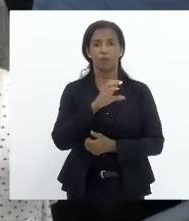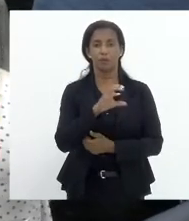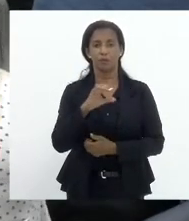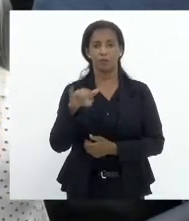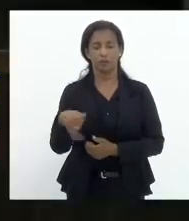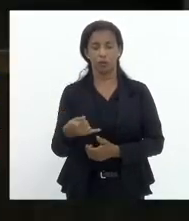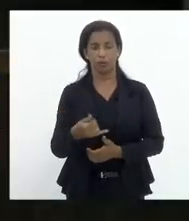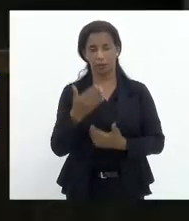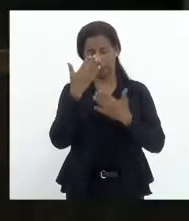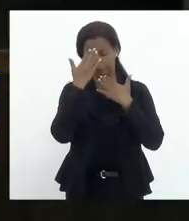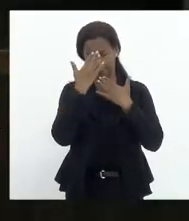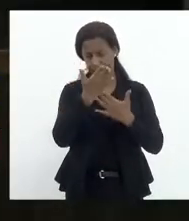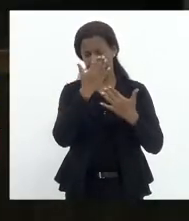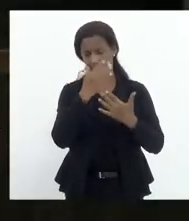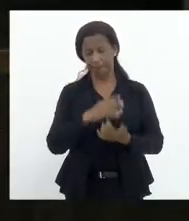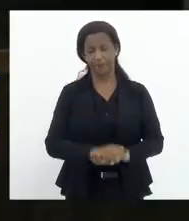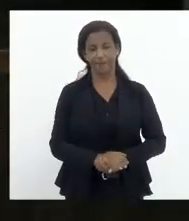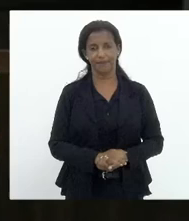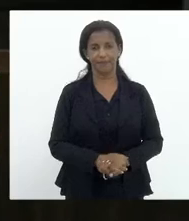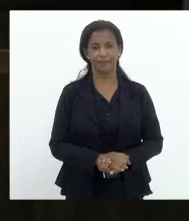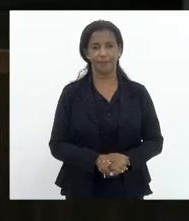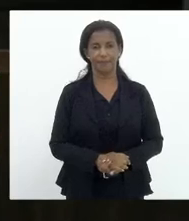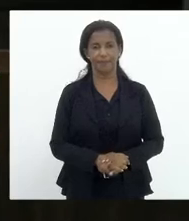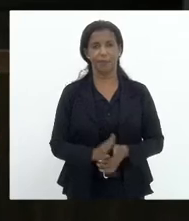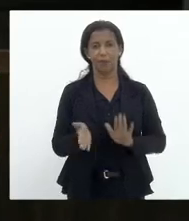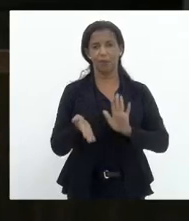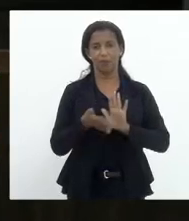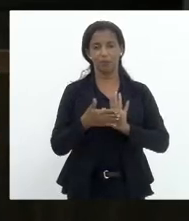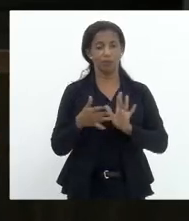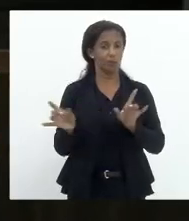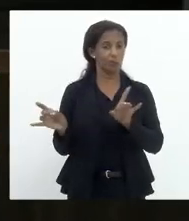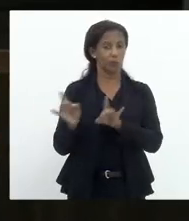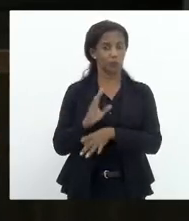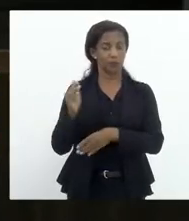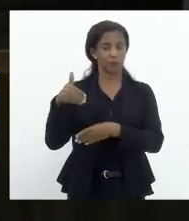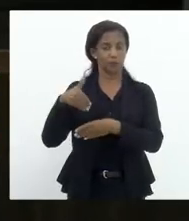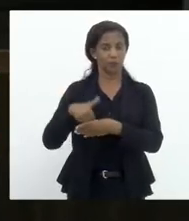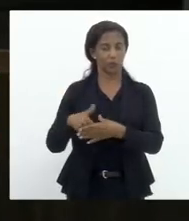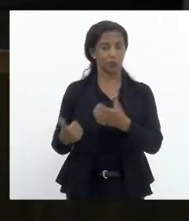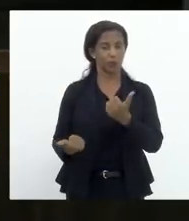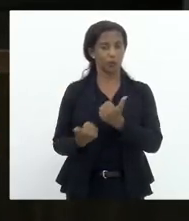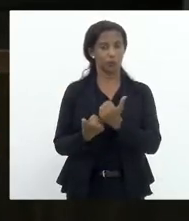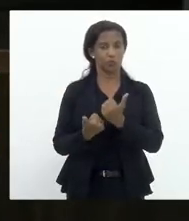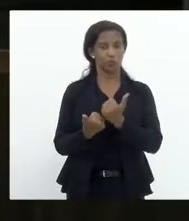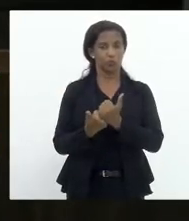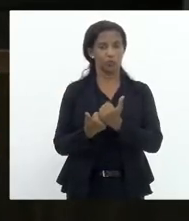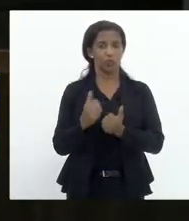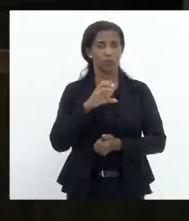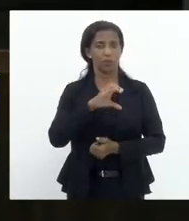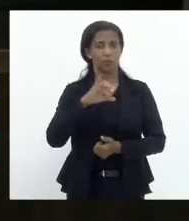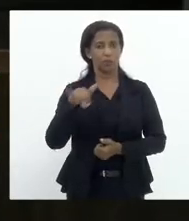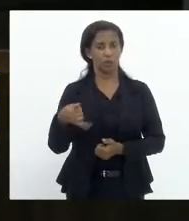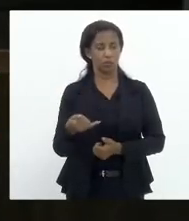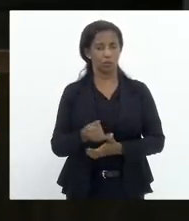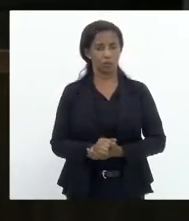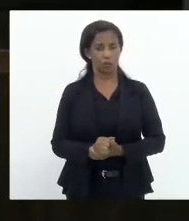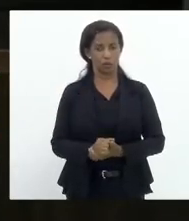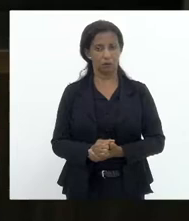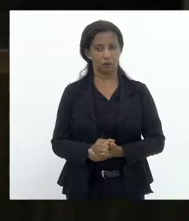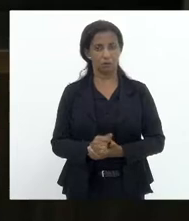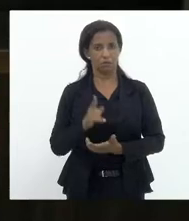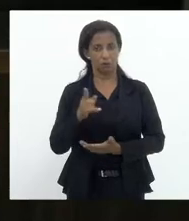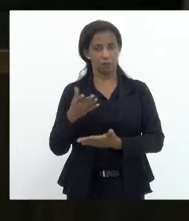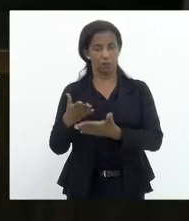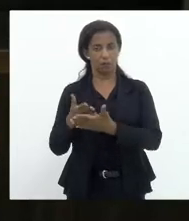STJ obrigado e os pareceres emitidos em votação substantivo da ccj se os que a